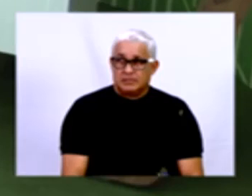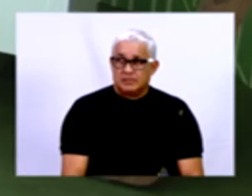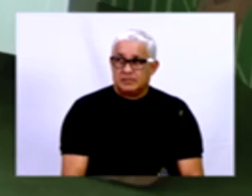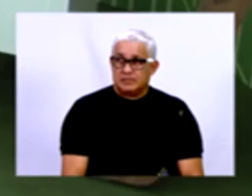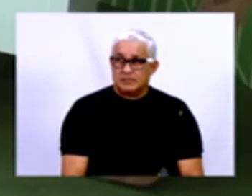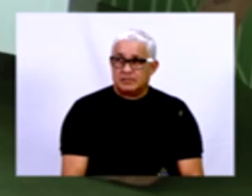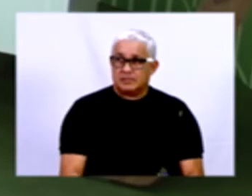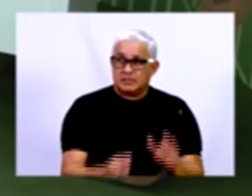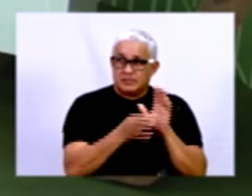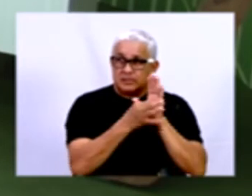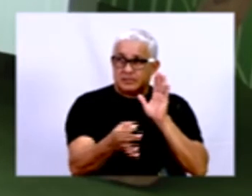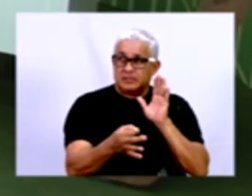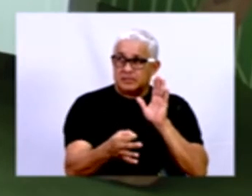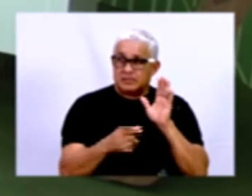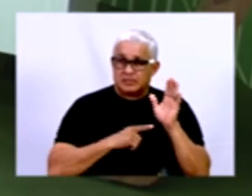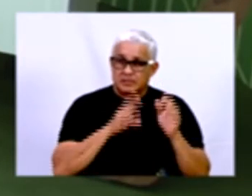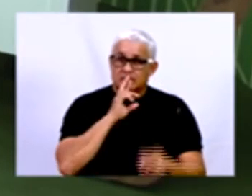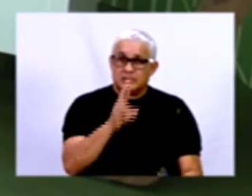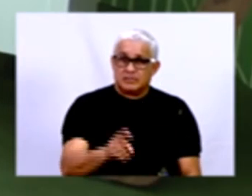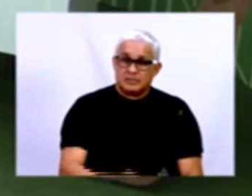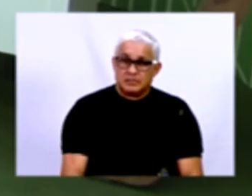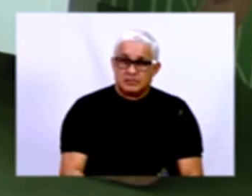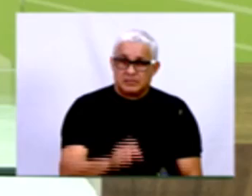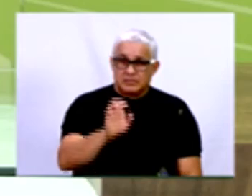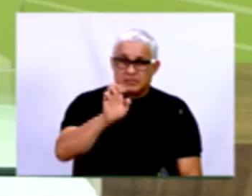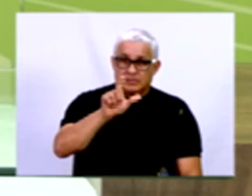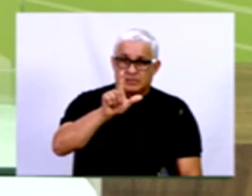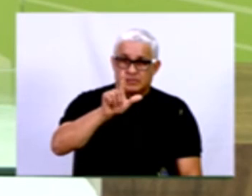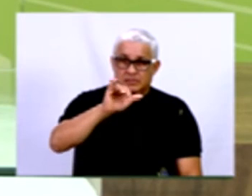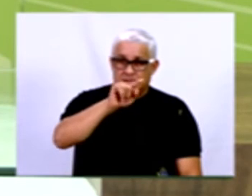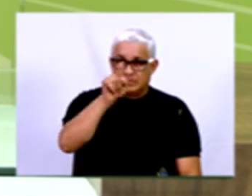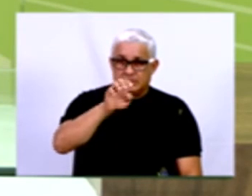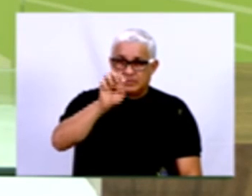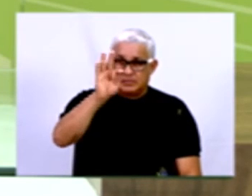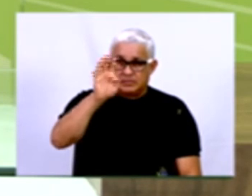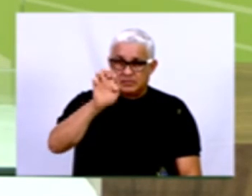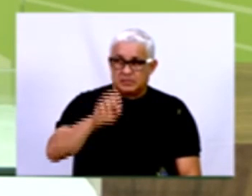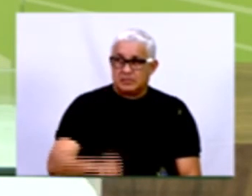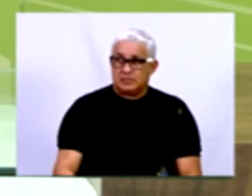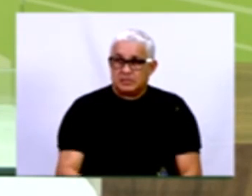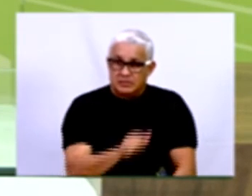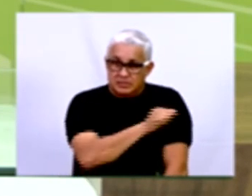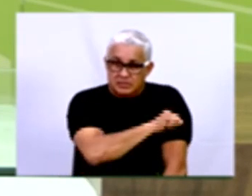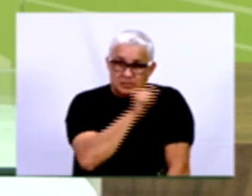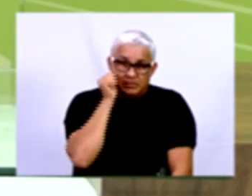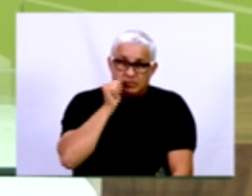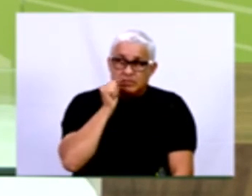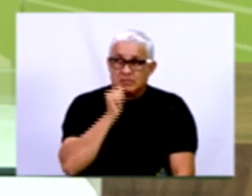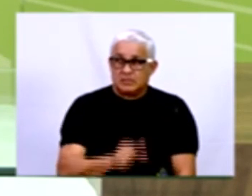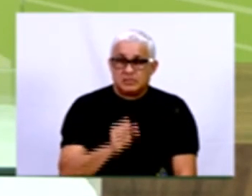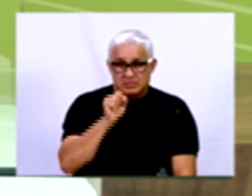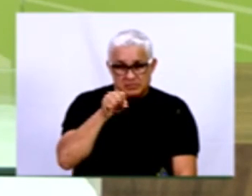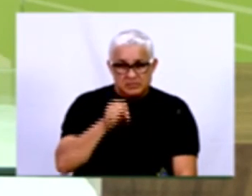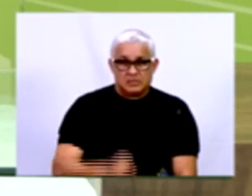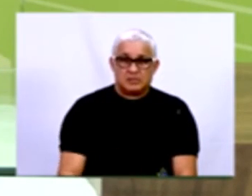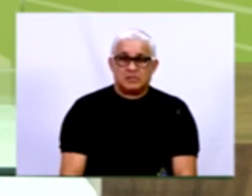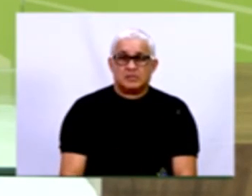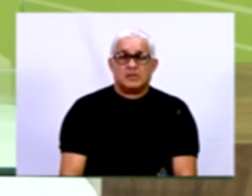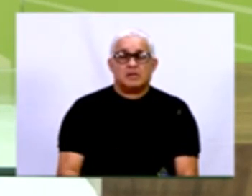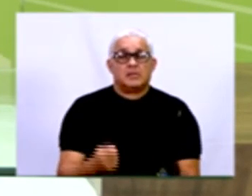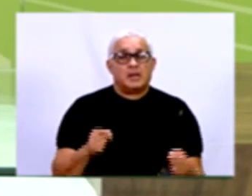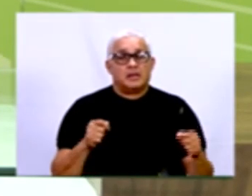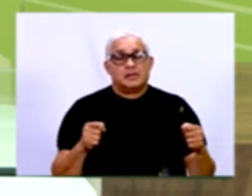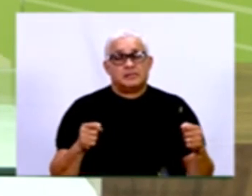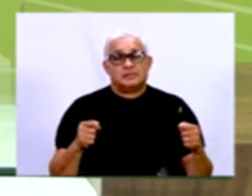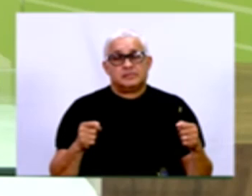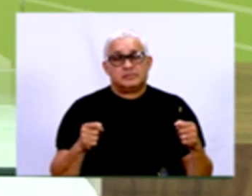comentário adicional? Alguma resposta? Temos resposta também da aluna Elisete, que trouxe para a gente a resposta assim: sim, são aquelas que devem ser